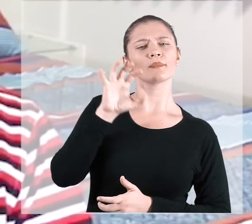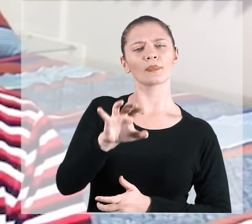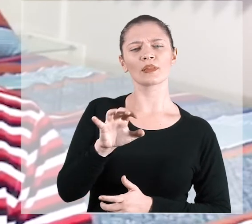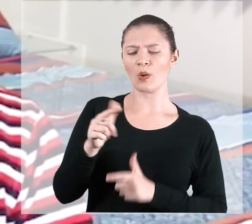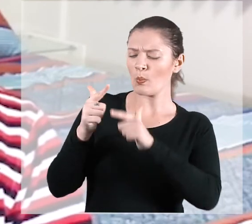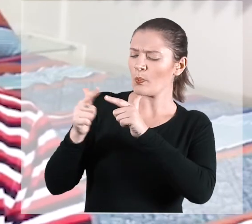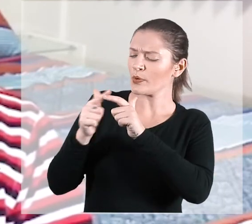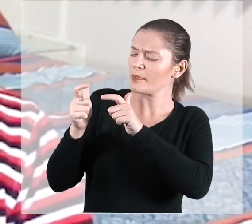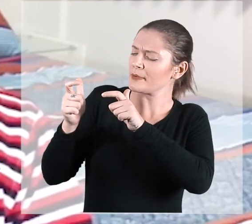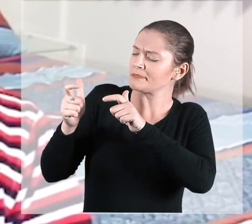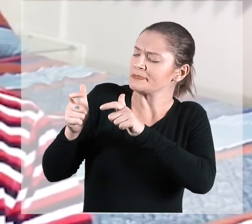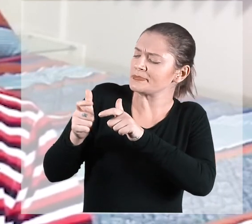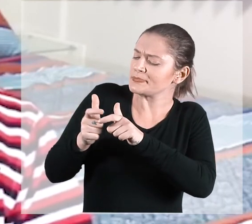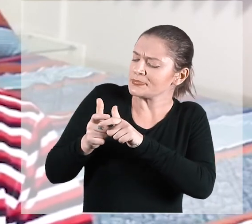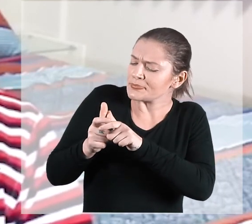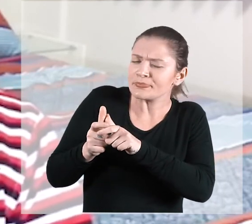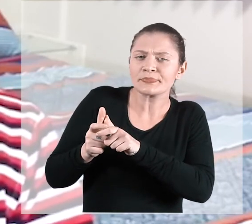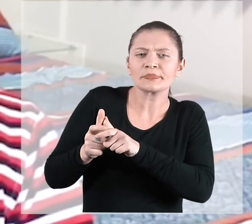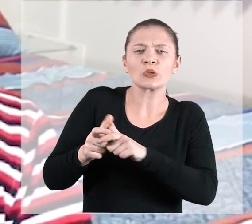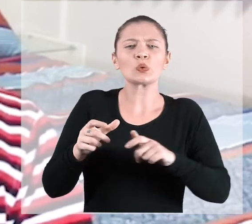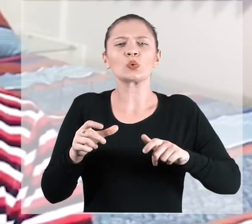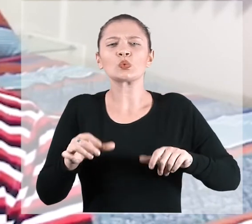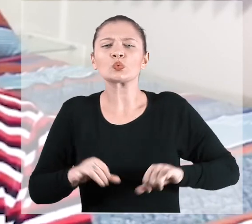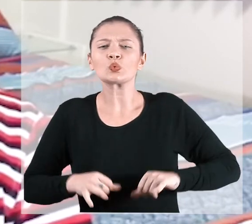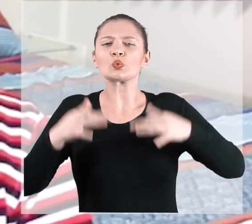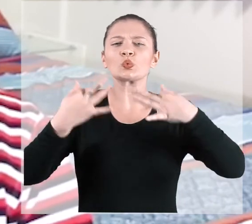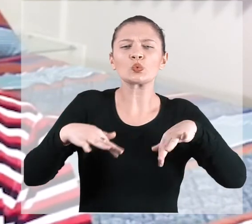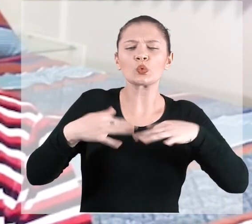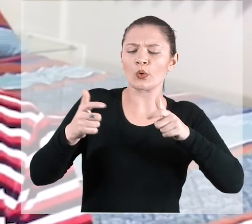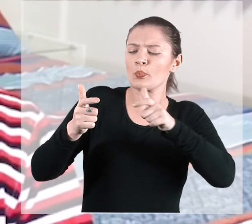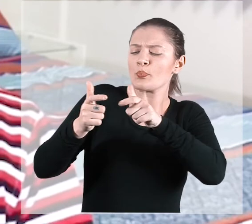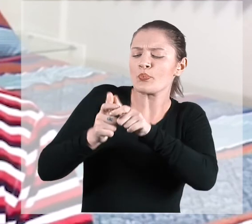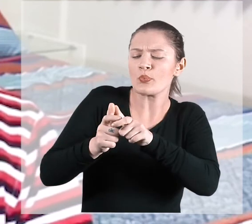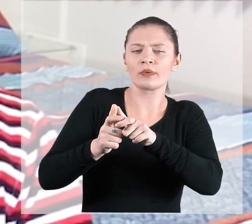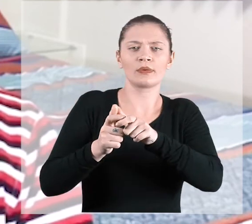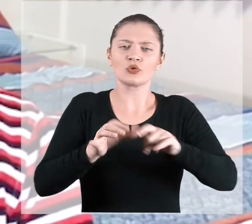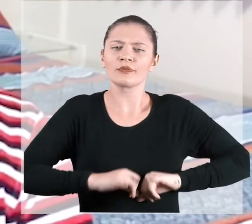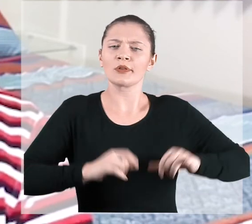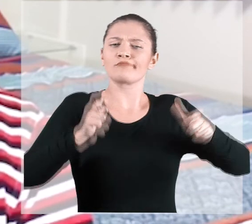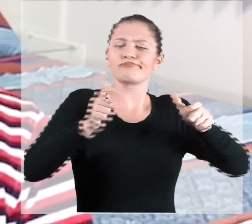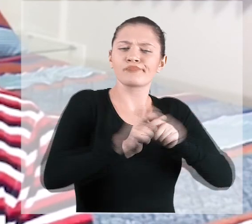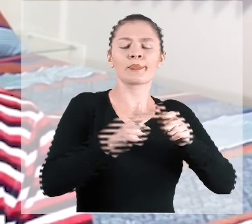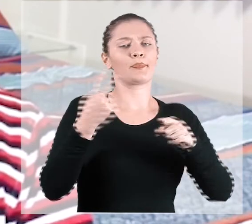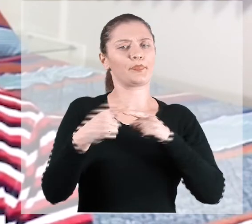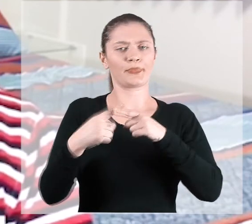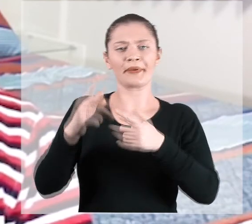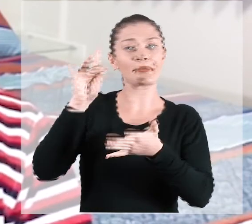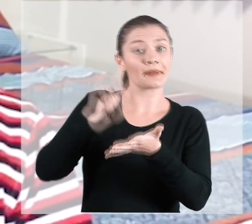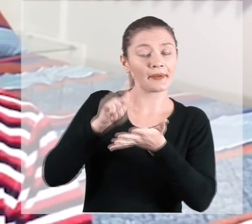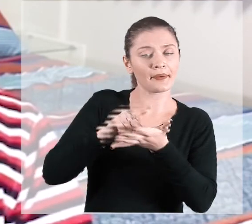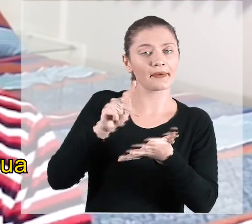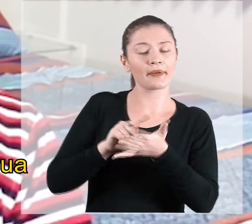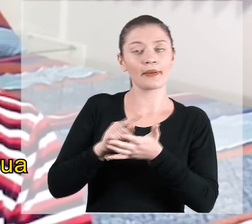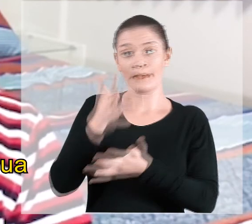os problemas, minimize as dores, minimize o sofrimento, porque na realidade não é porque a